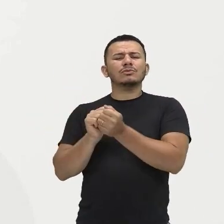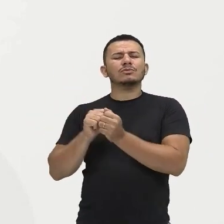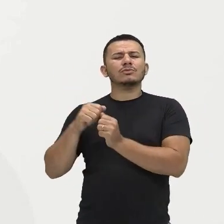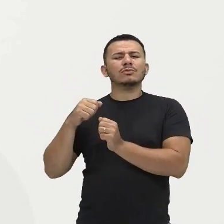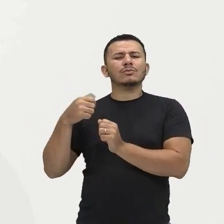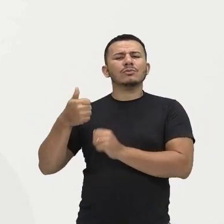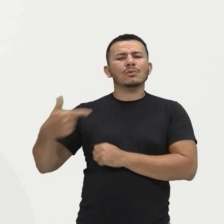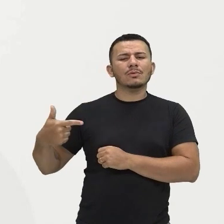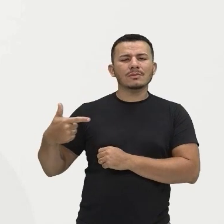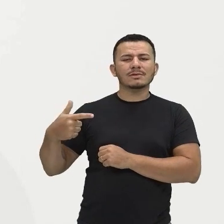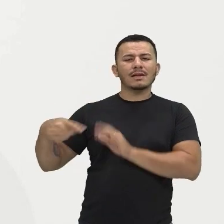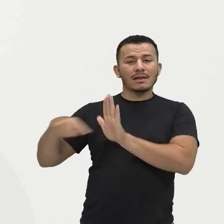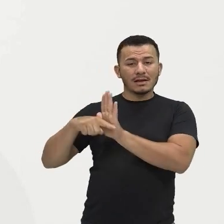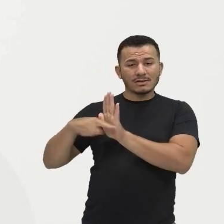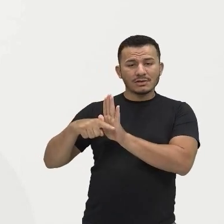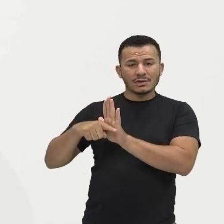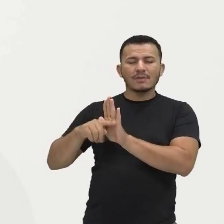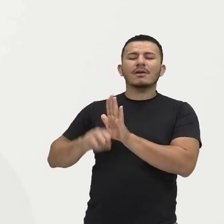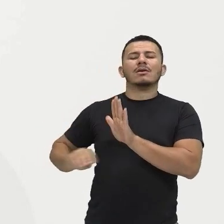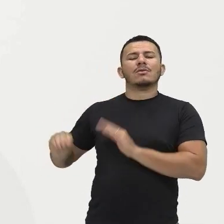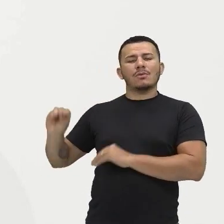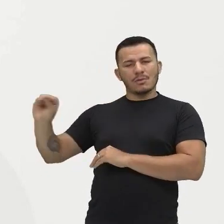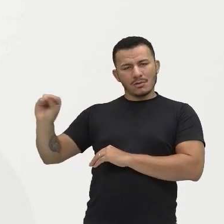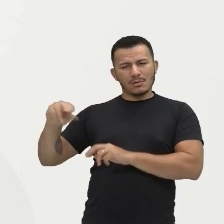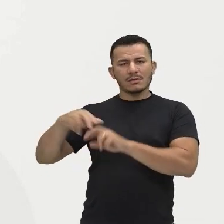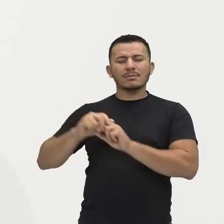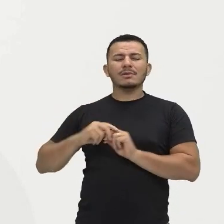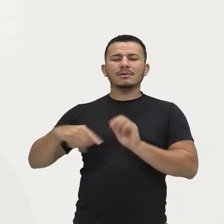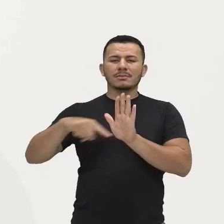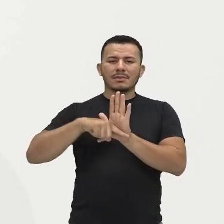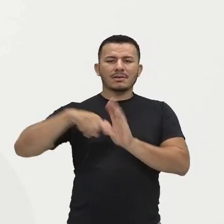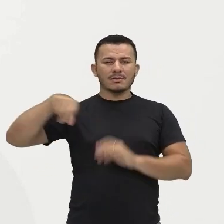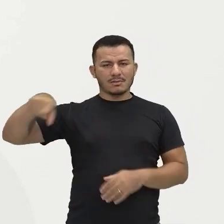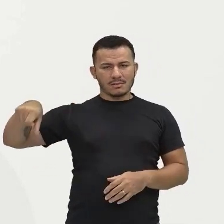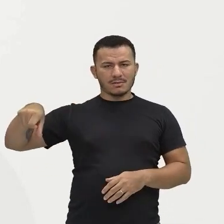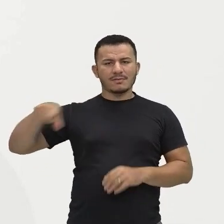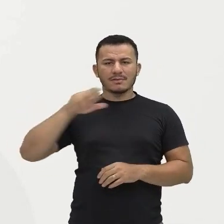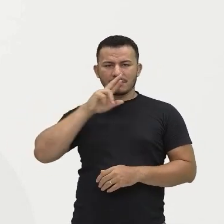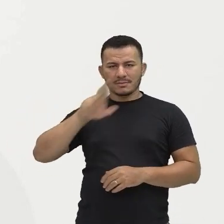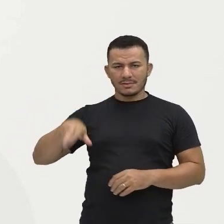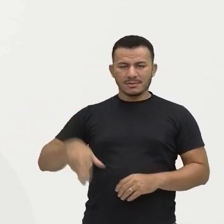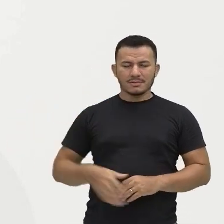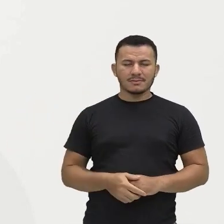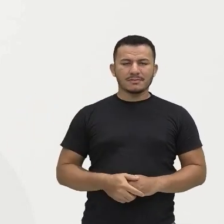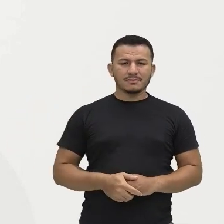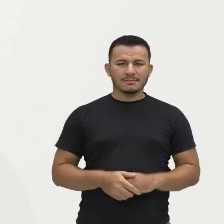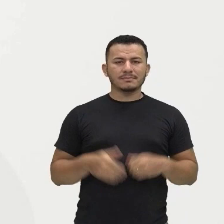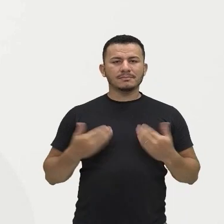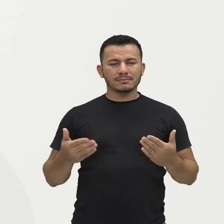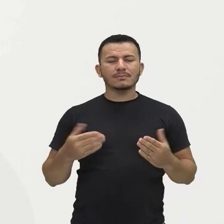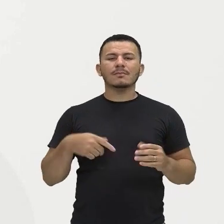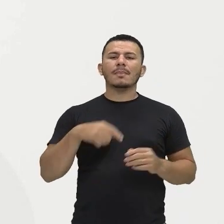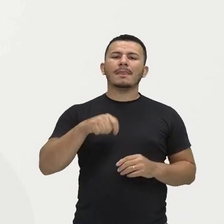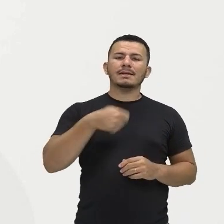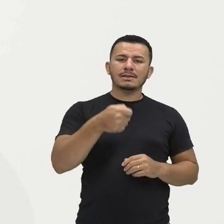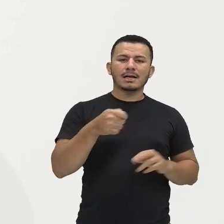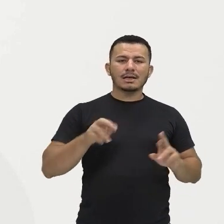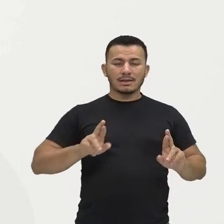sinal do 12 é negativo, ó, por isso que ficou menos. Então, nesse caso, como os sinais